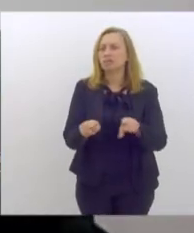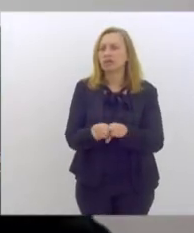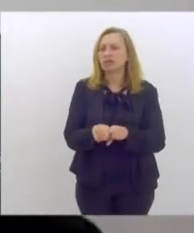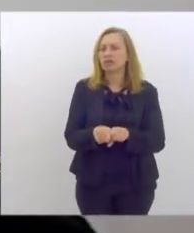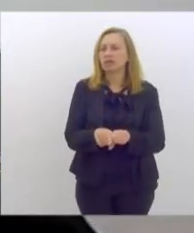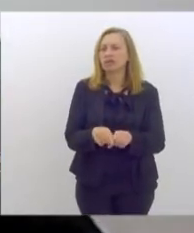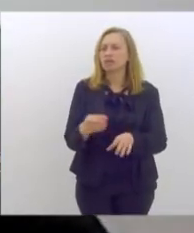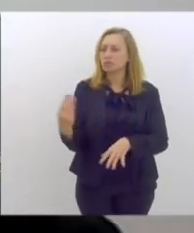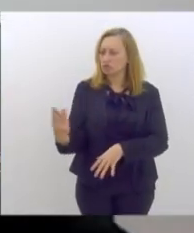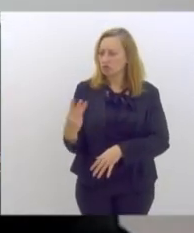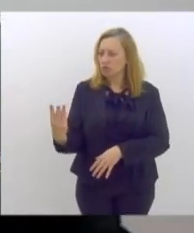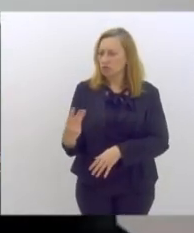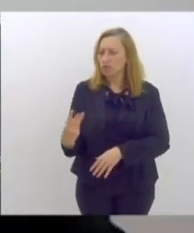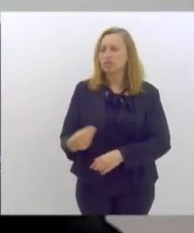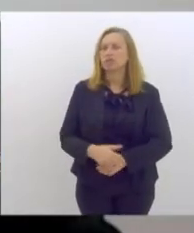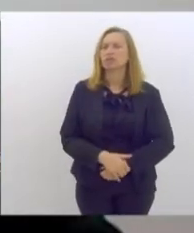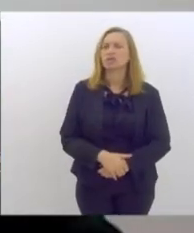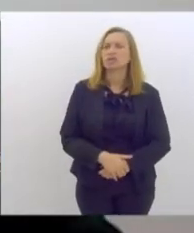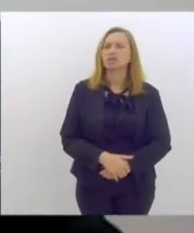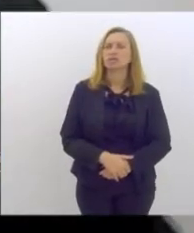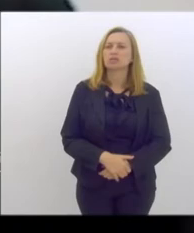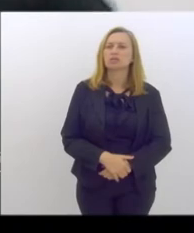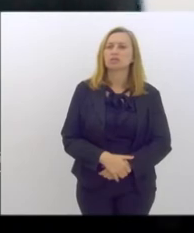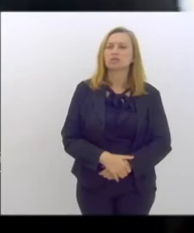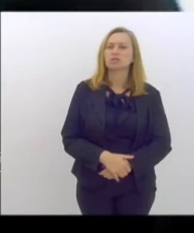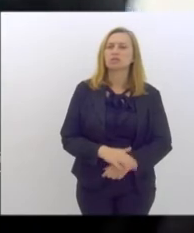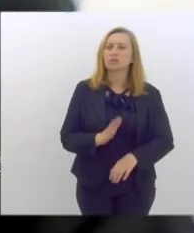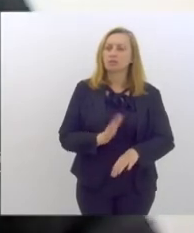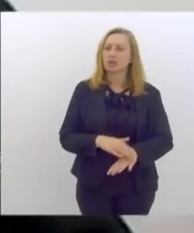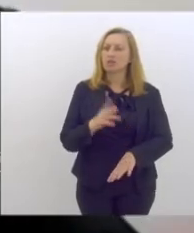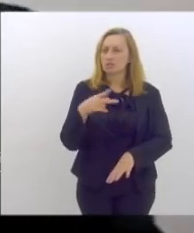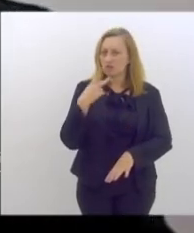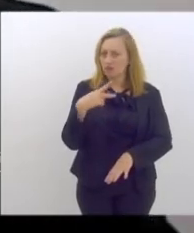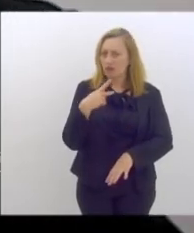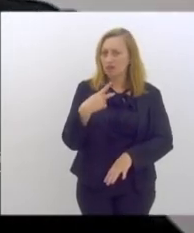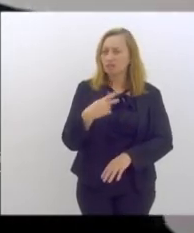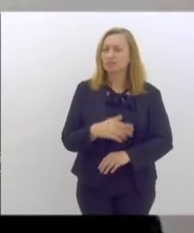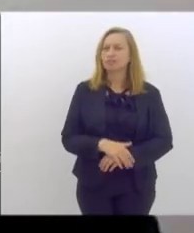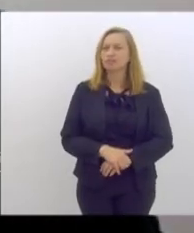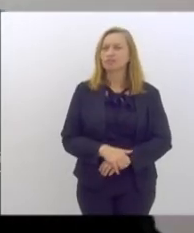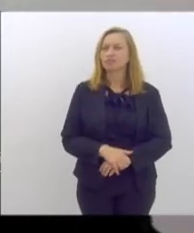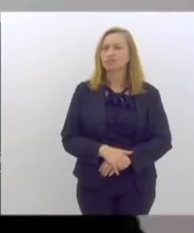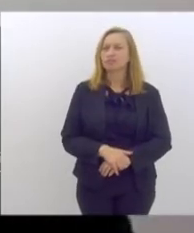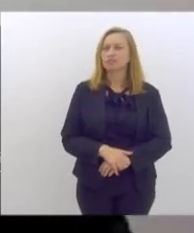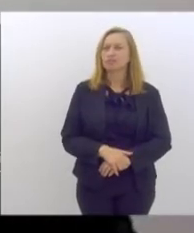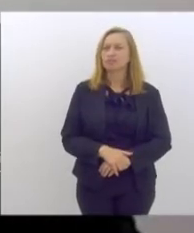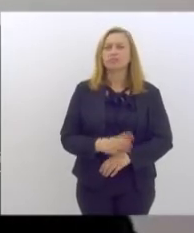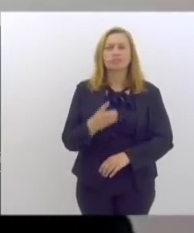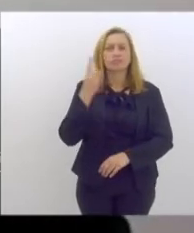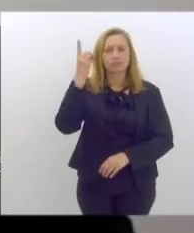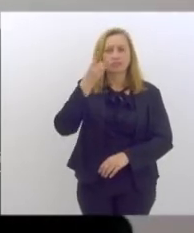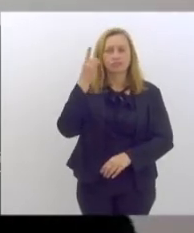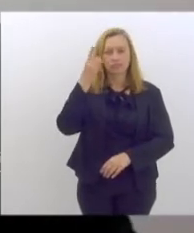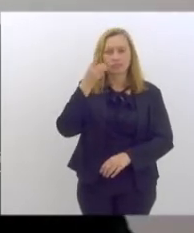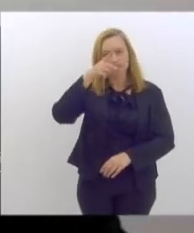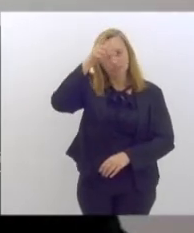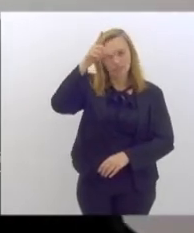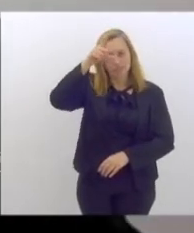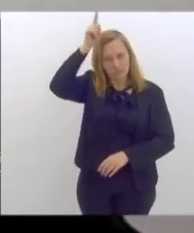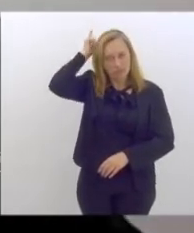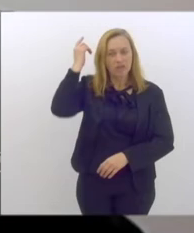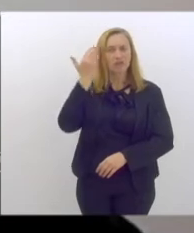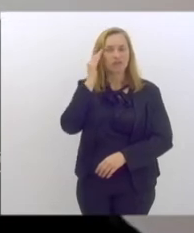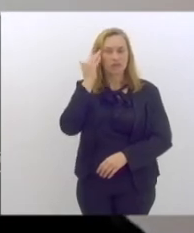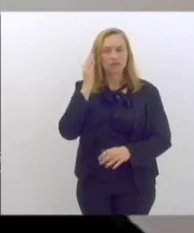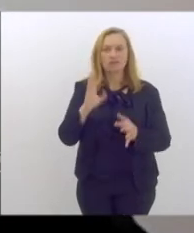integralmente os senhores e só fazendo mais um adendo a posição do deputado Luiz Paulo interno inclusive